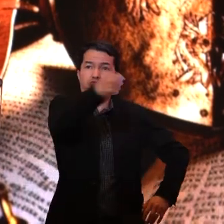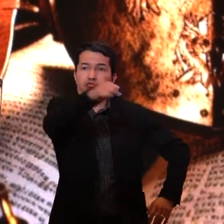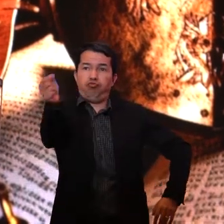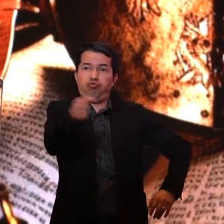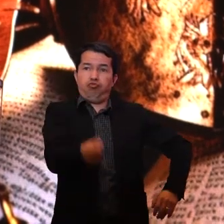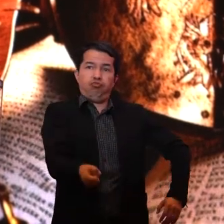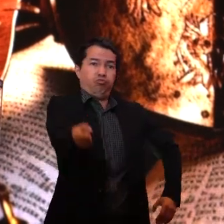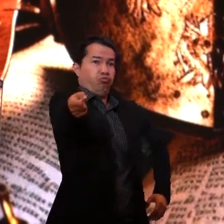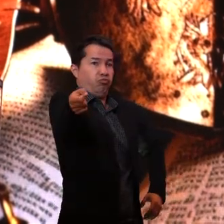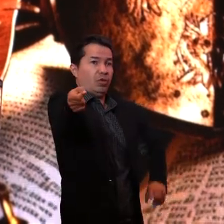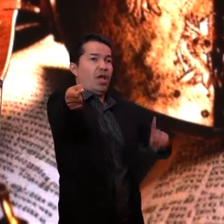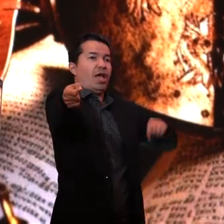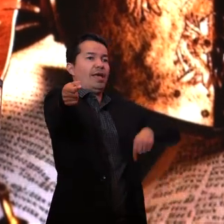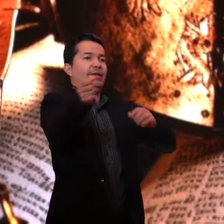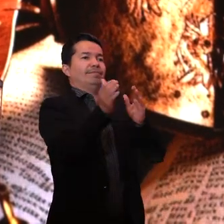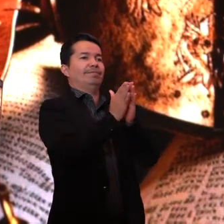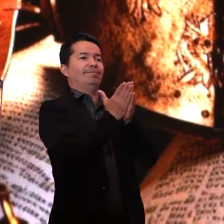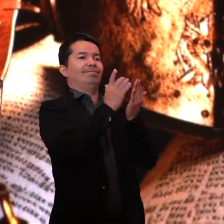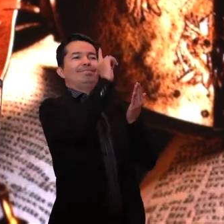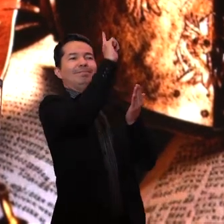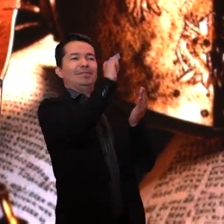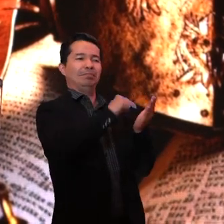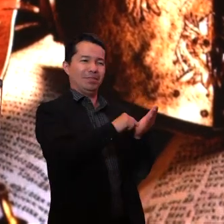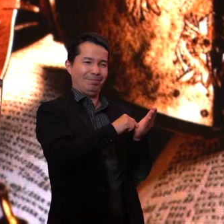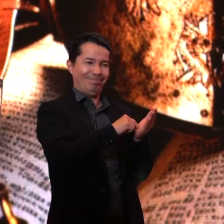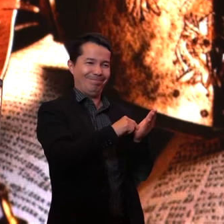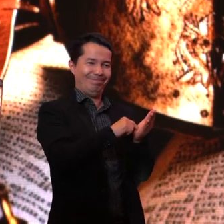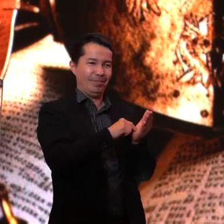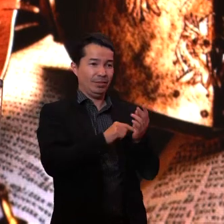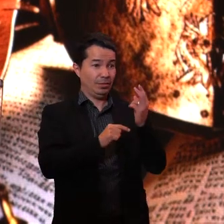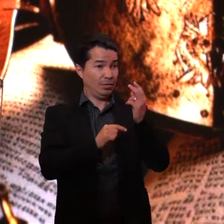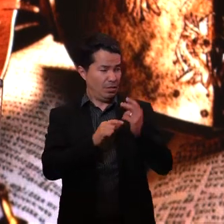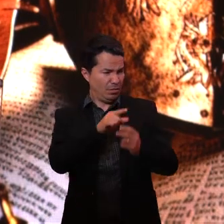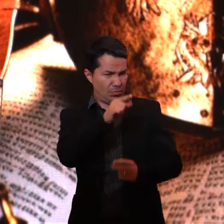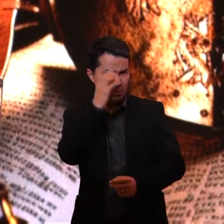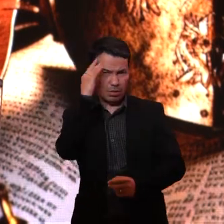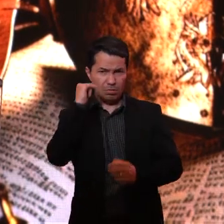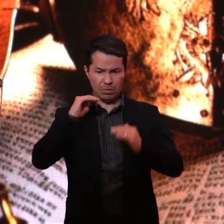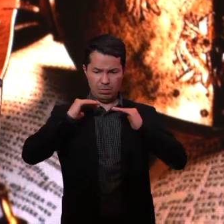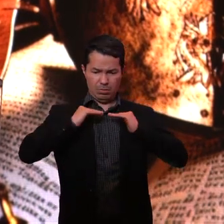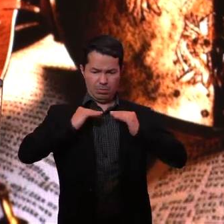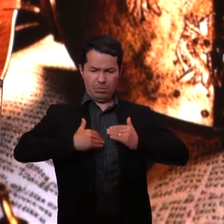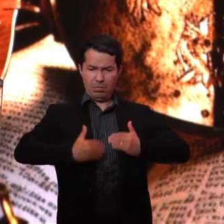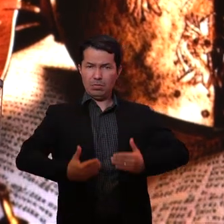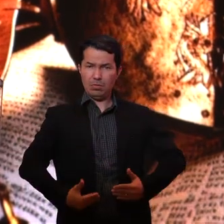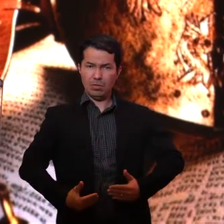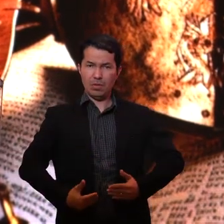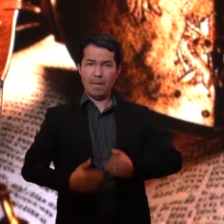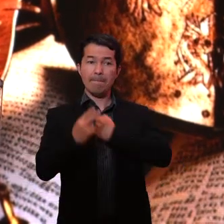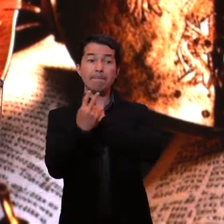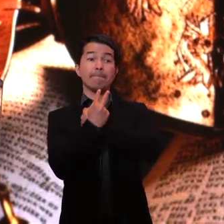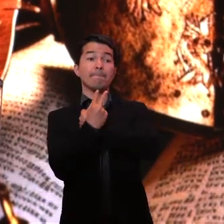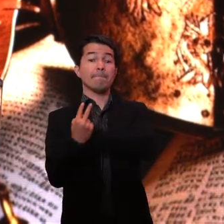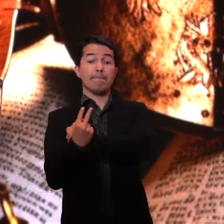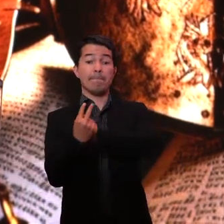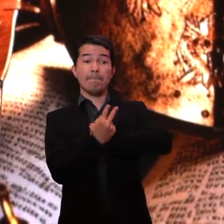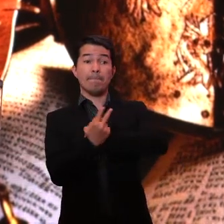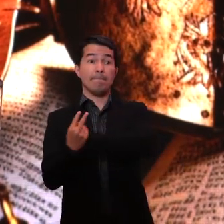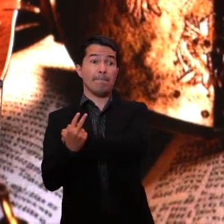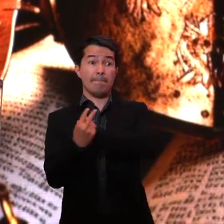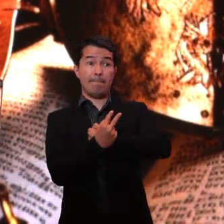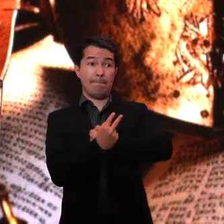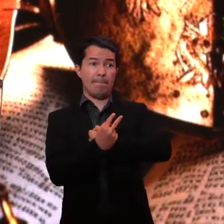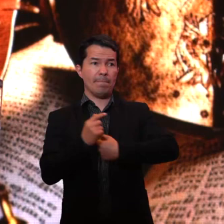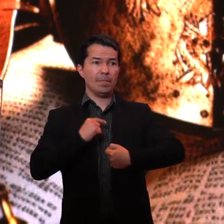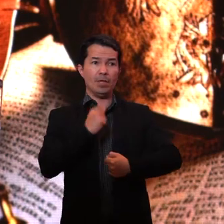romanas tinham o intuito de proteger os órgãos vitais, sobretudo a couraça e